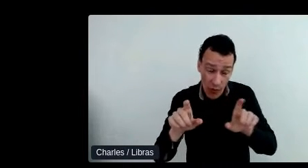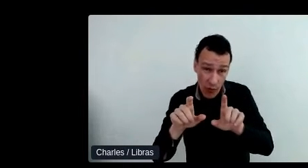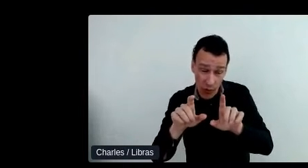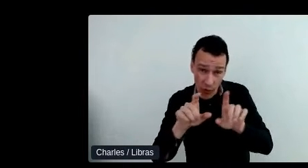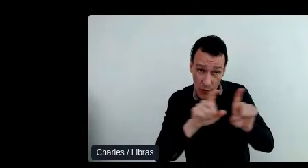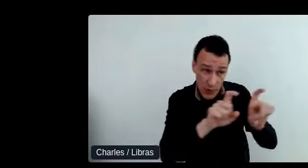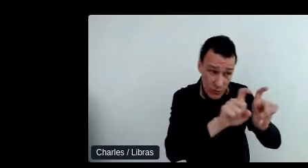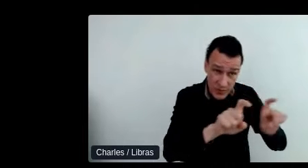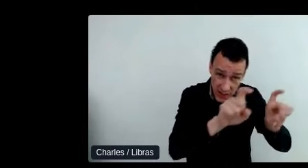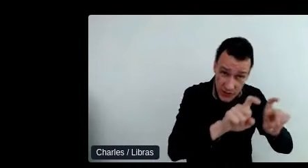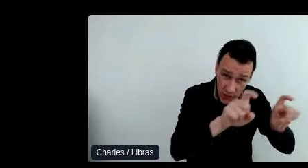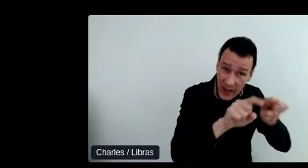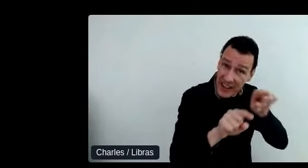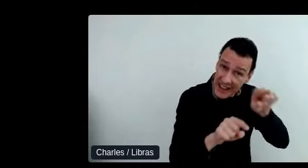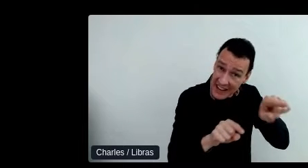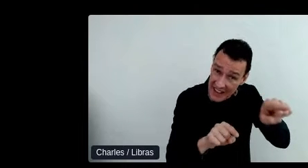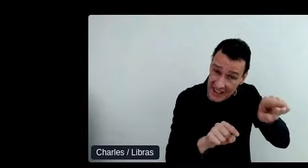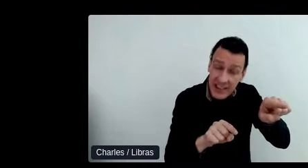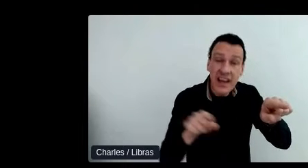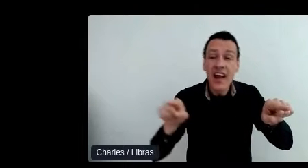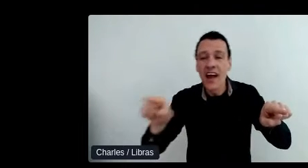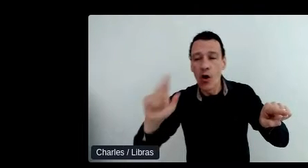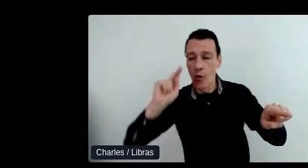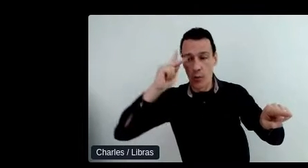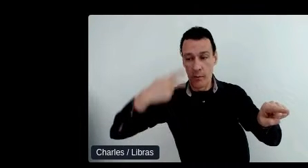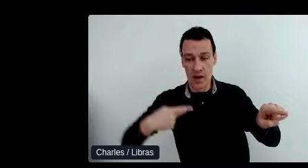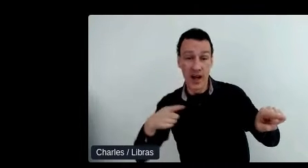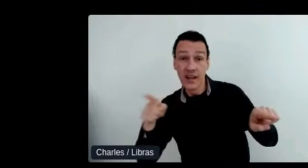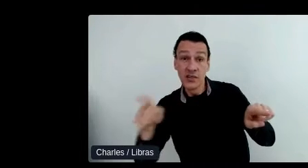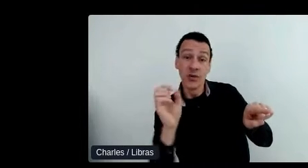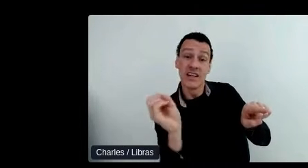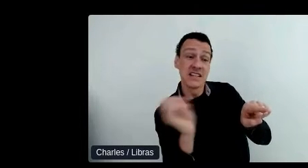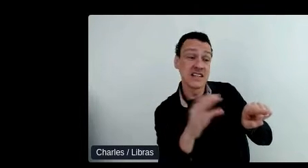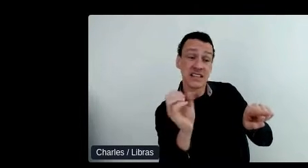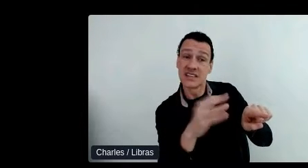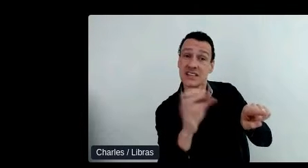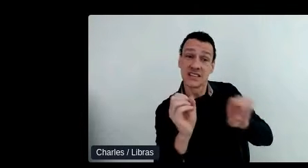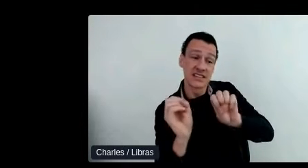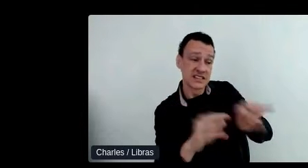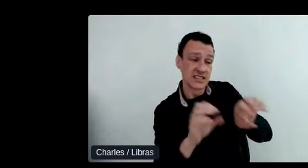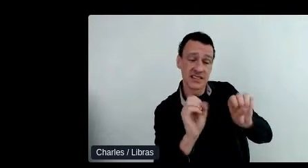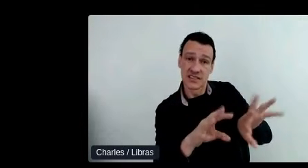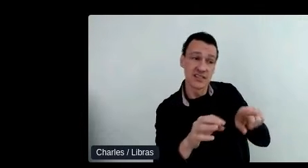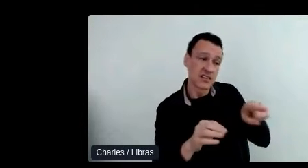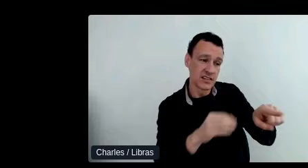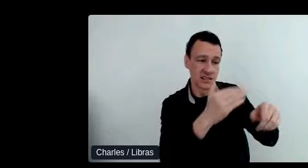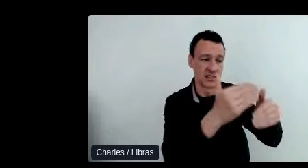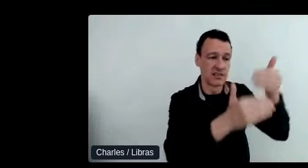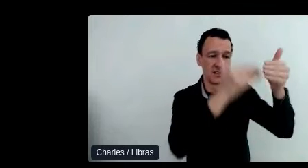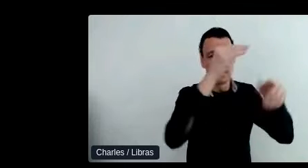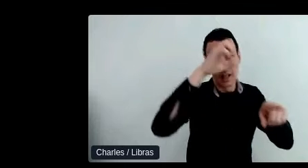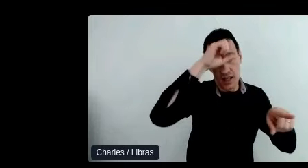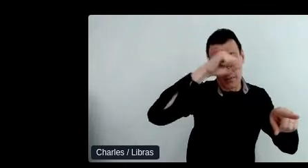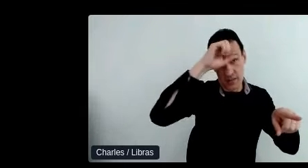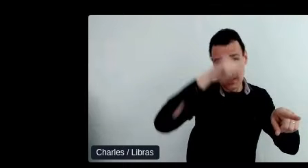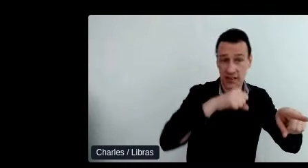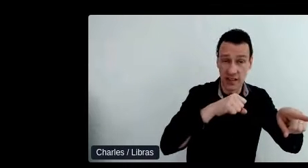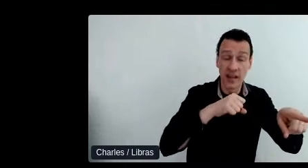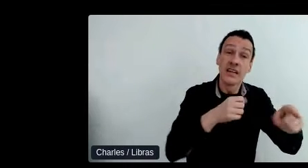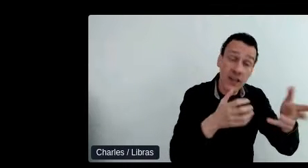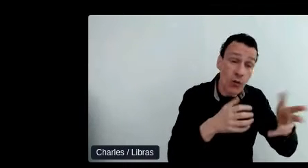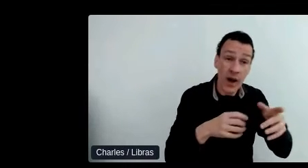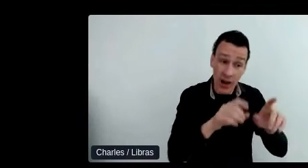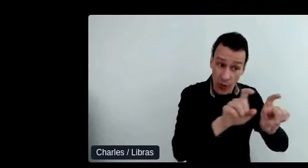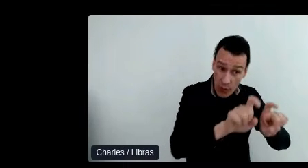ensinado por um ser humano para ela. Então, tudo que ela reflete, ela vai refletir aquilo que a gente está mostrando para ela. É